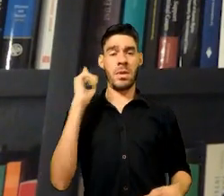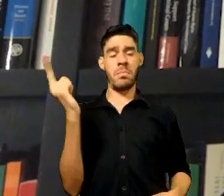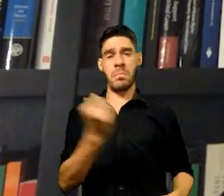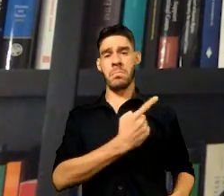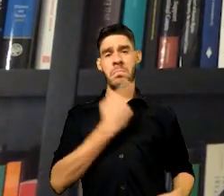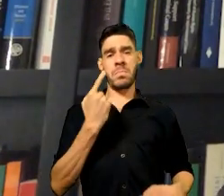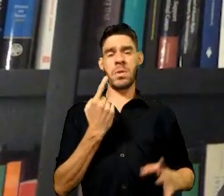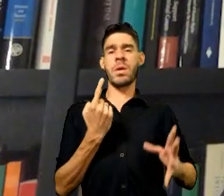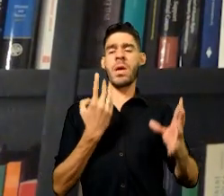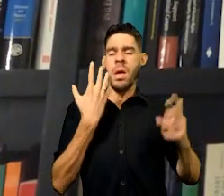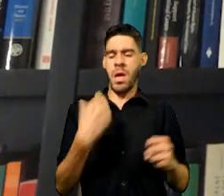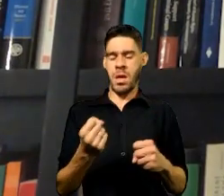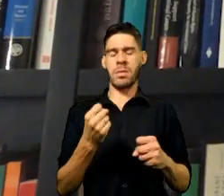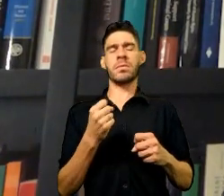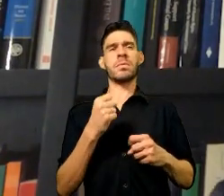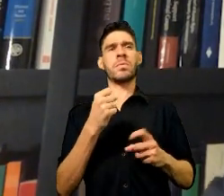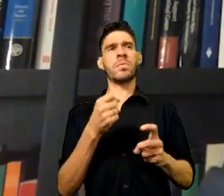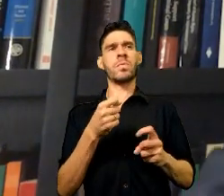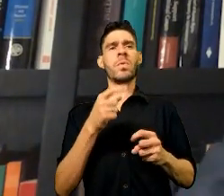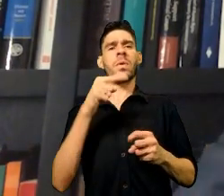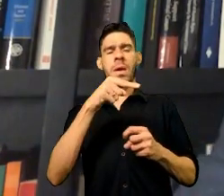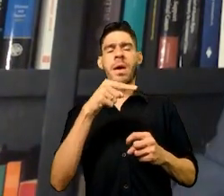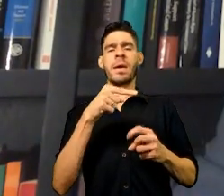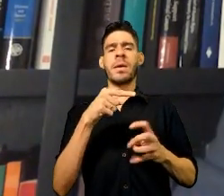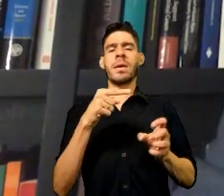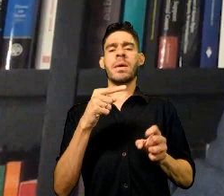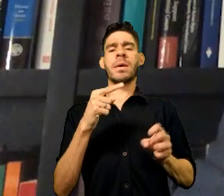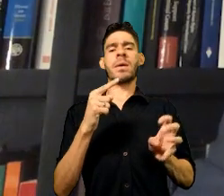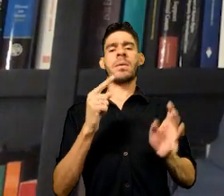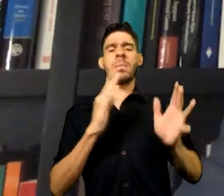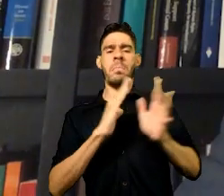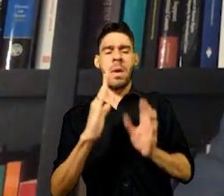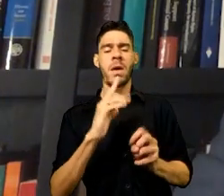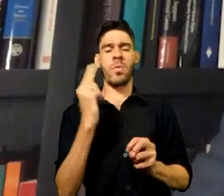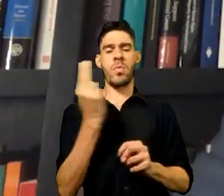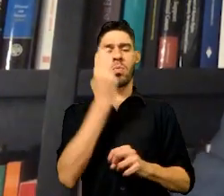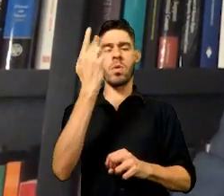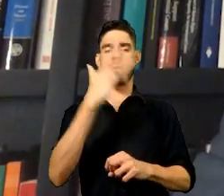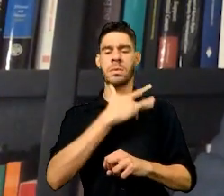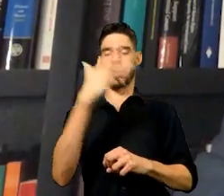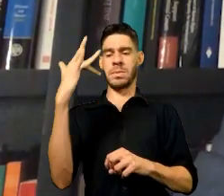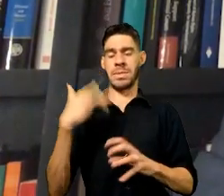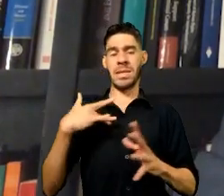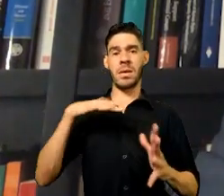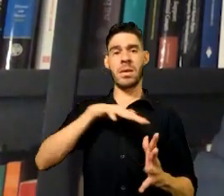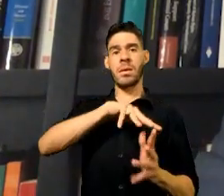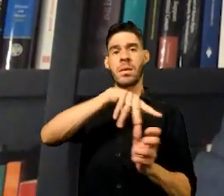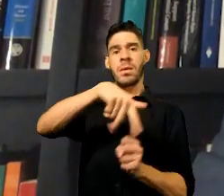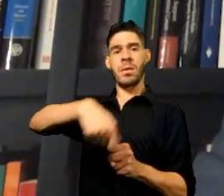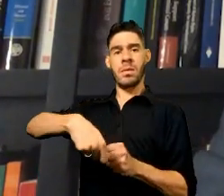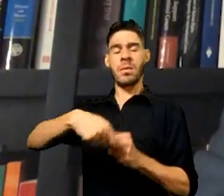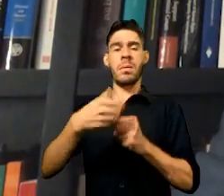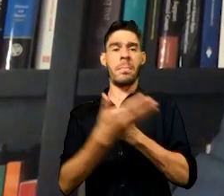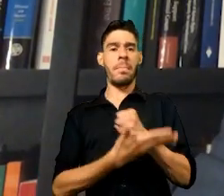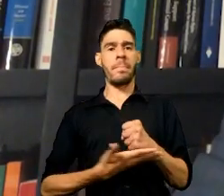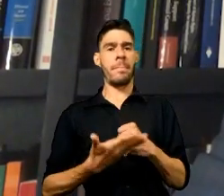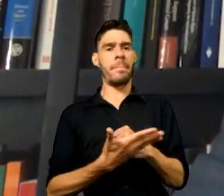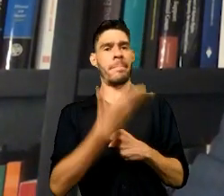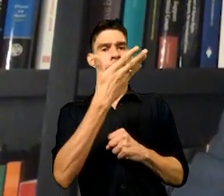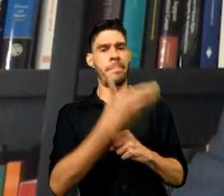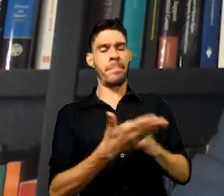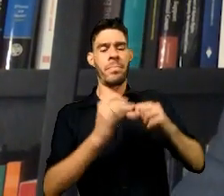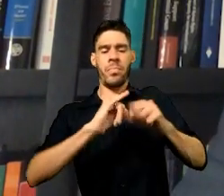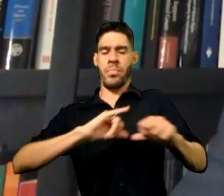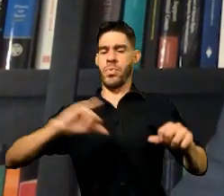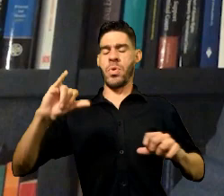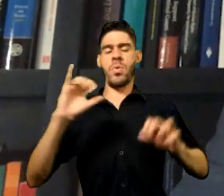nós sabemos, ela reconheceu esse estado de emergência sanitária internacional e é com